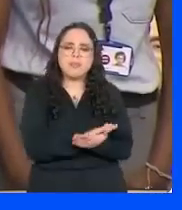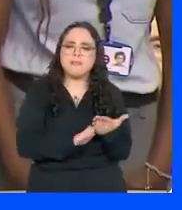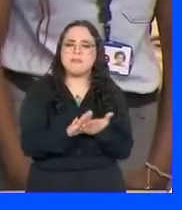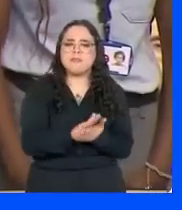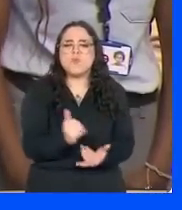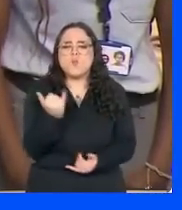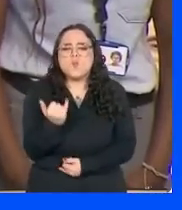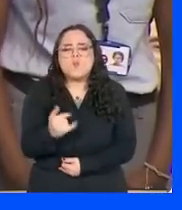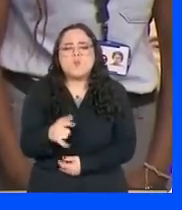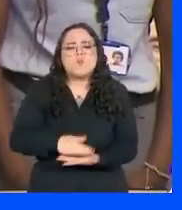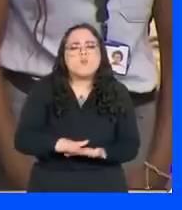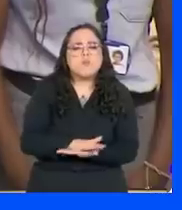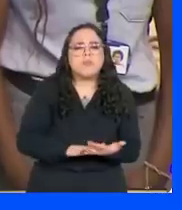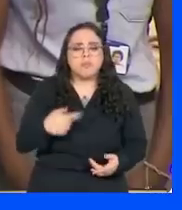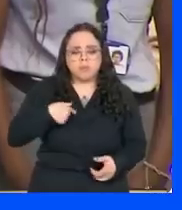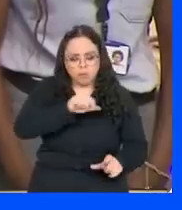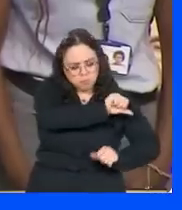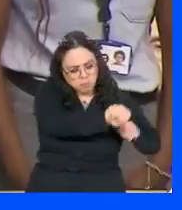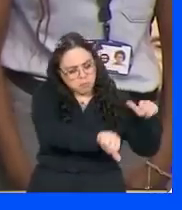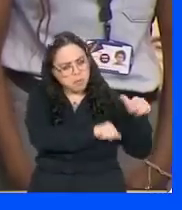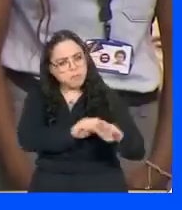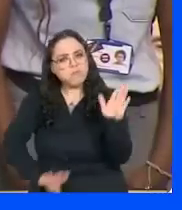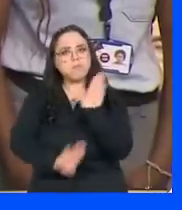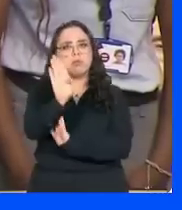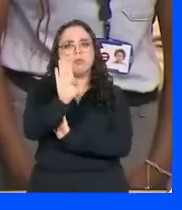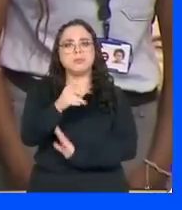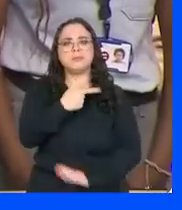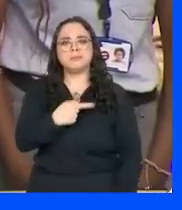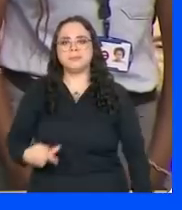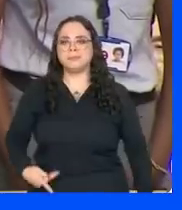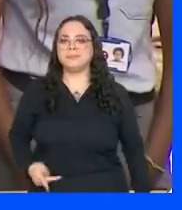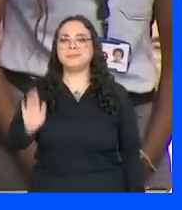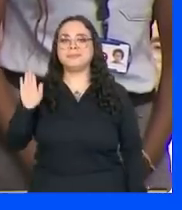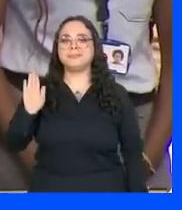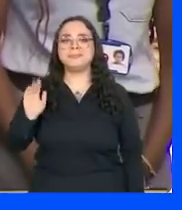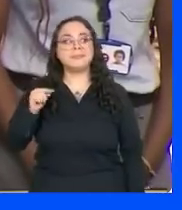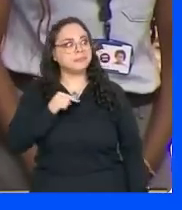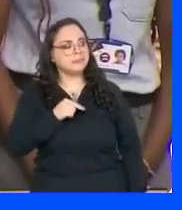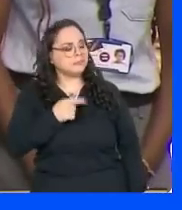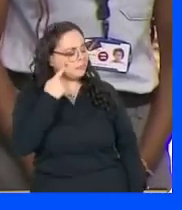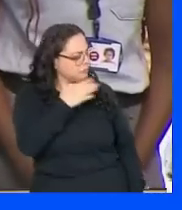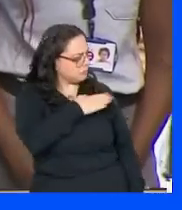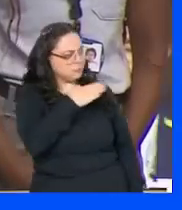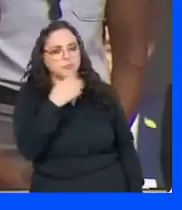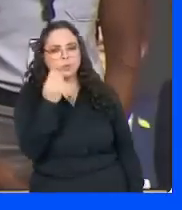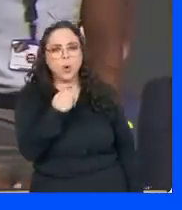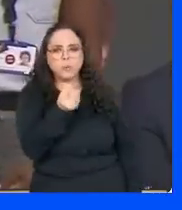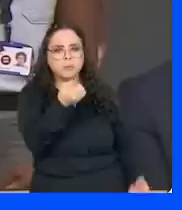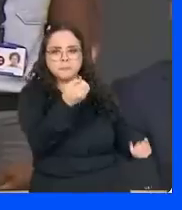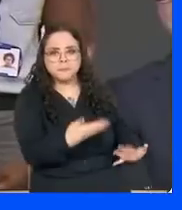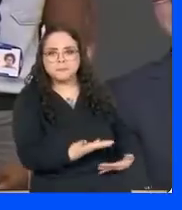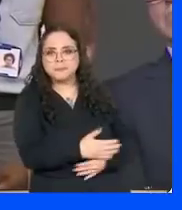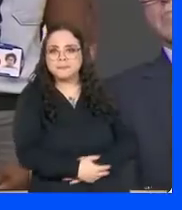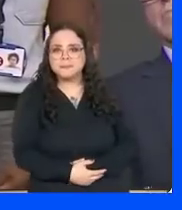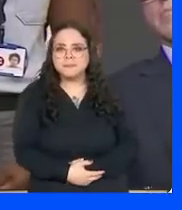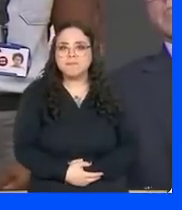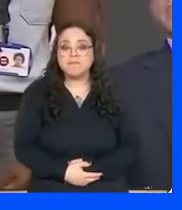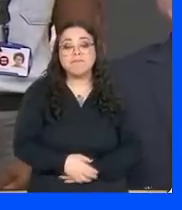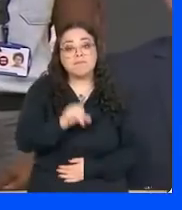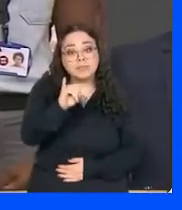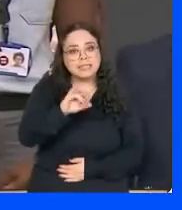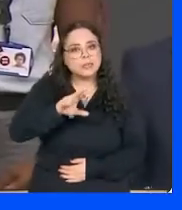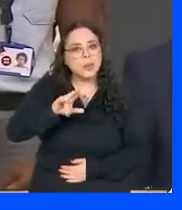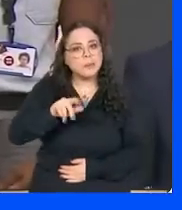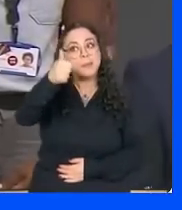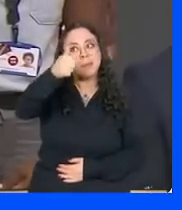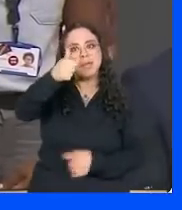comer, esse cara vira presidente da República. Qual é a lógica disso? Se não fosse,